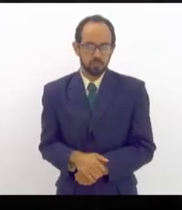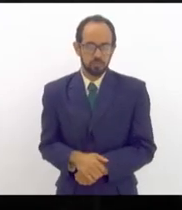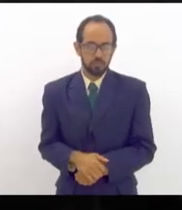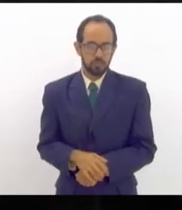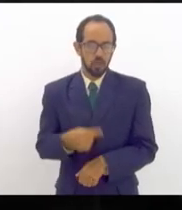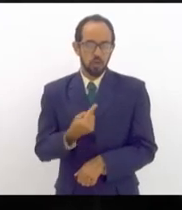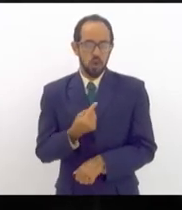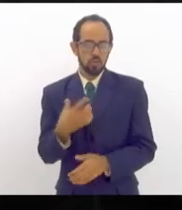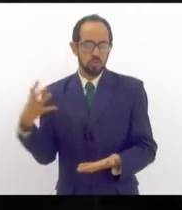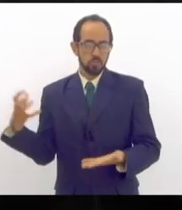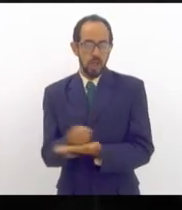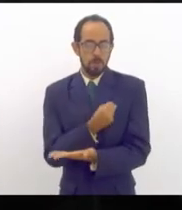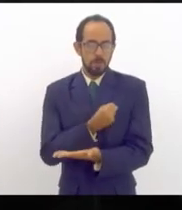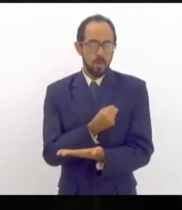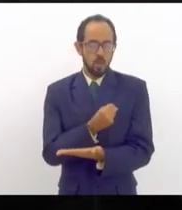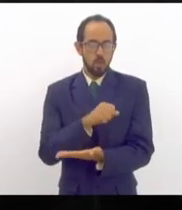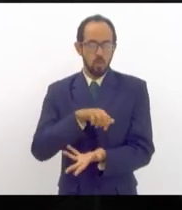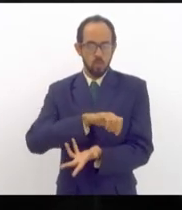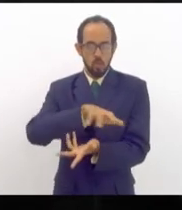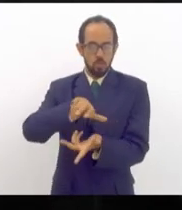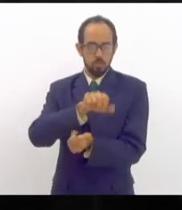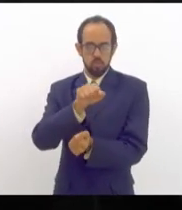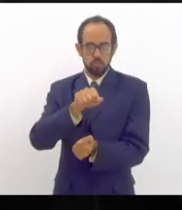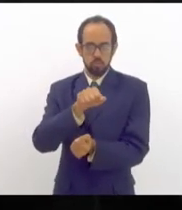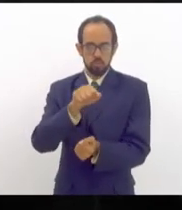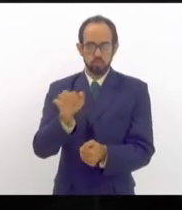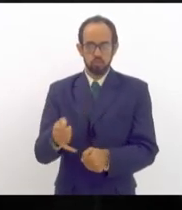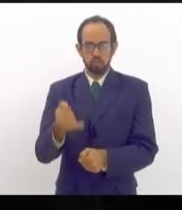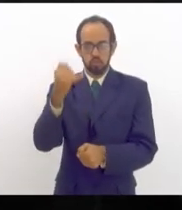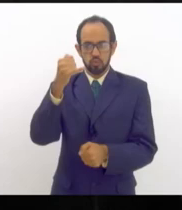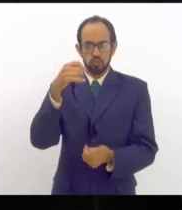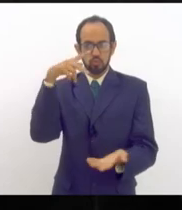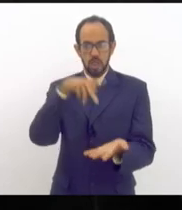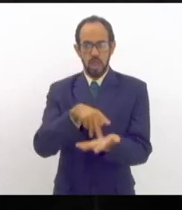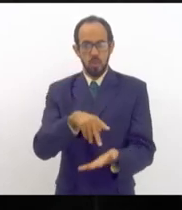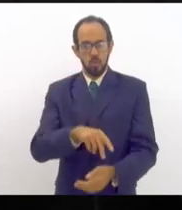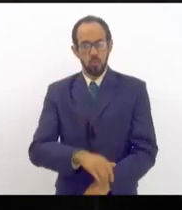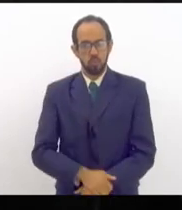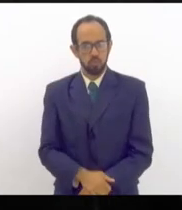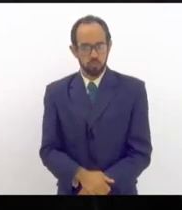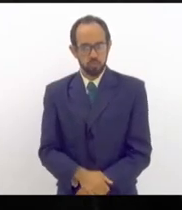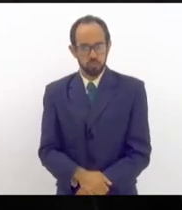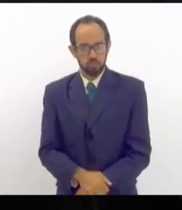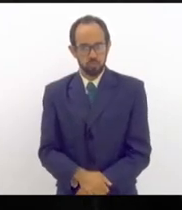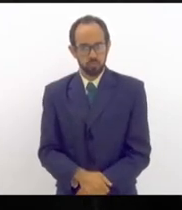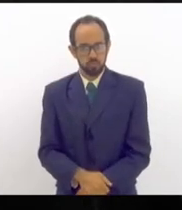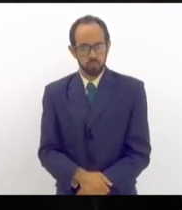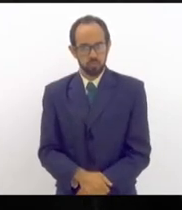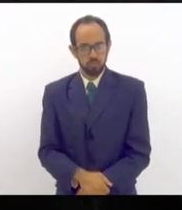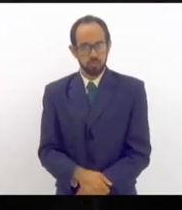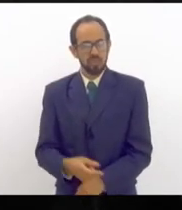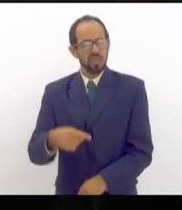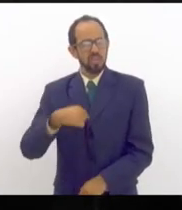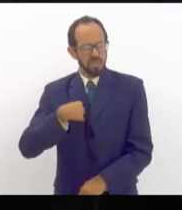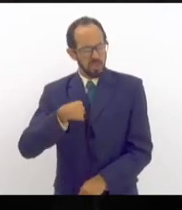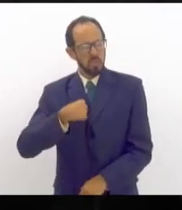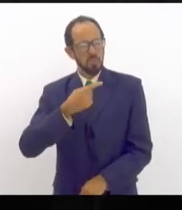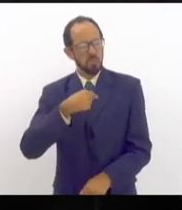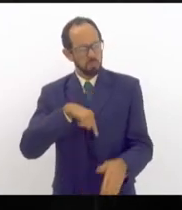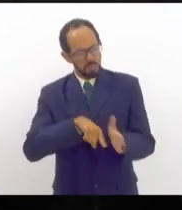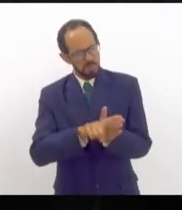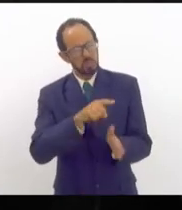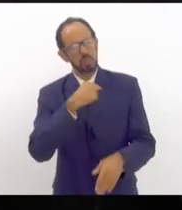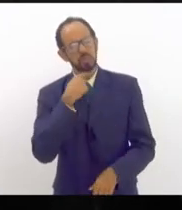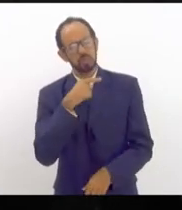campeões mundiais de juros reais e será que só somos o país de